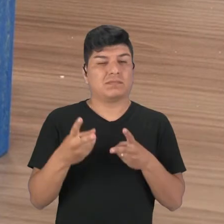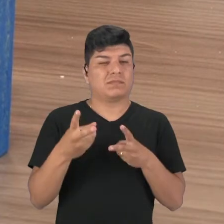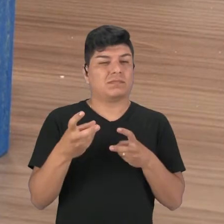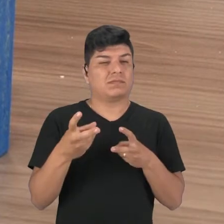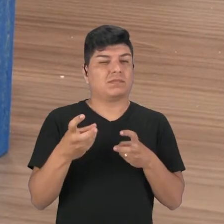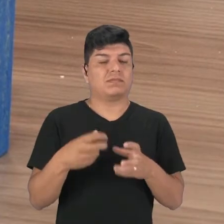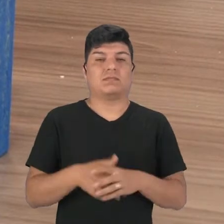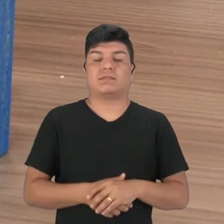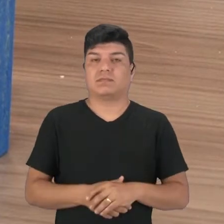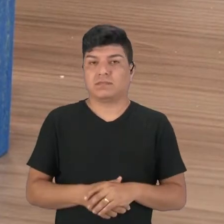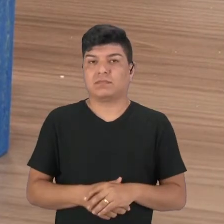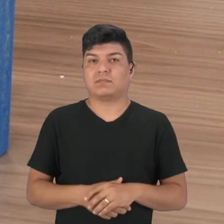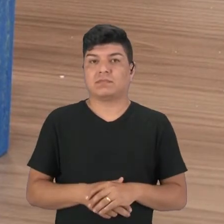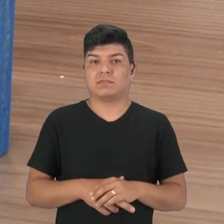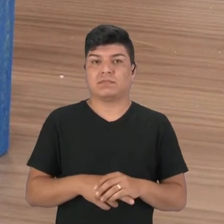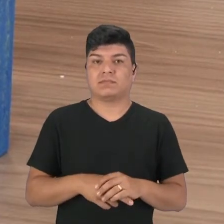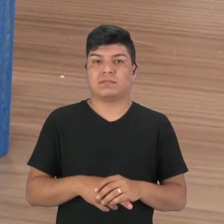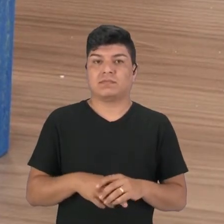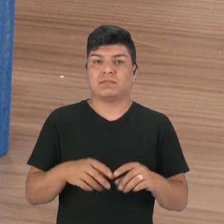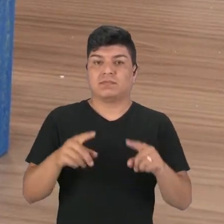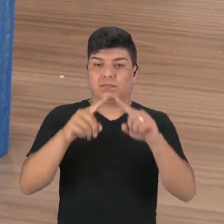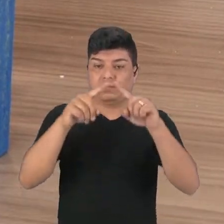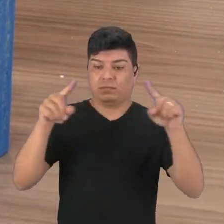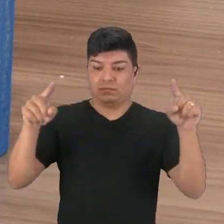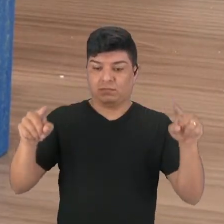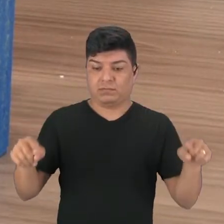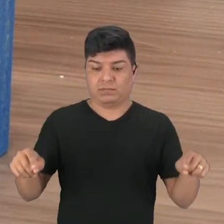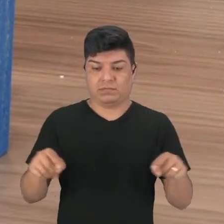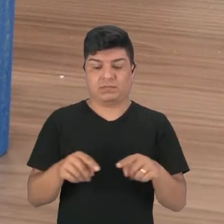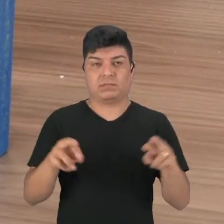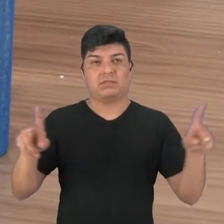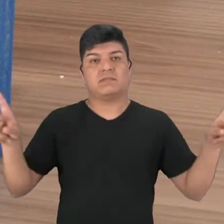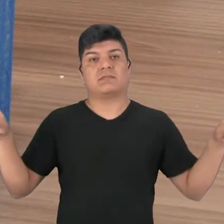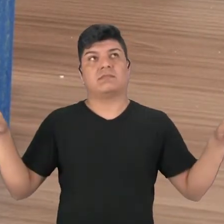Perceberam? Lados diferentes, ó.